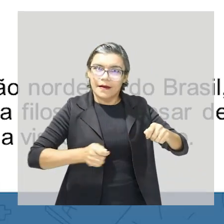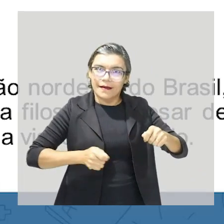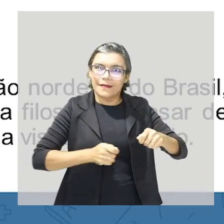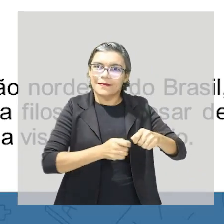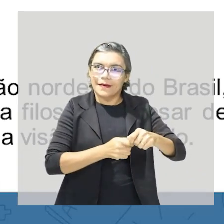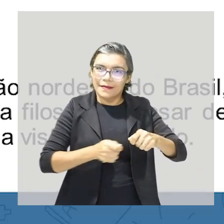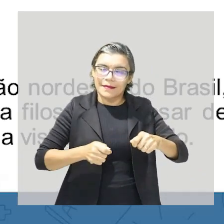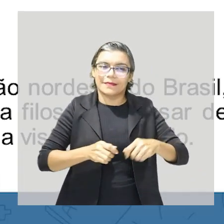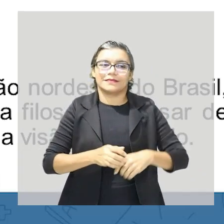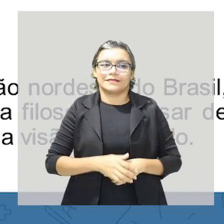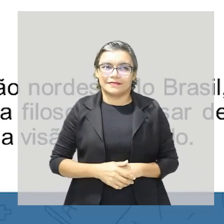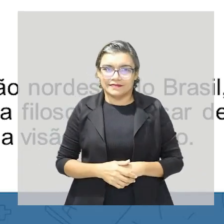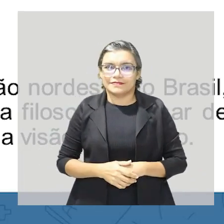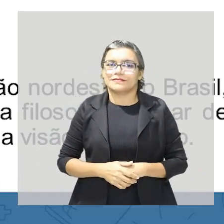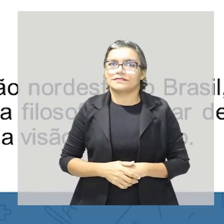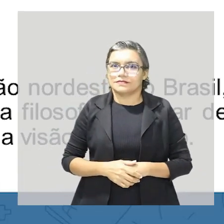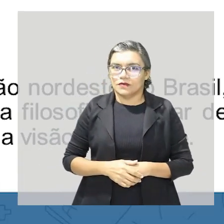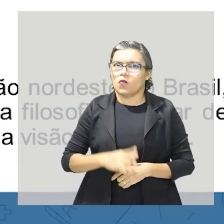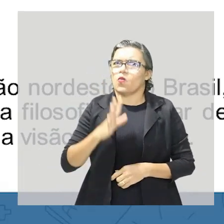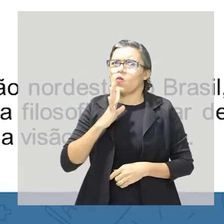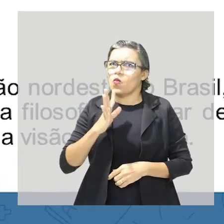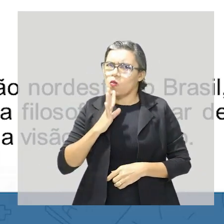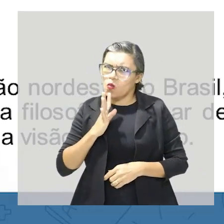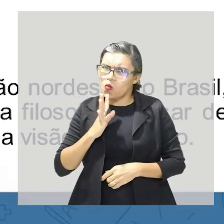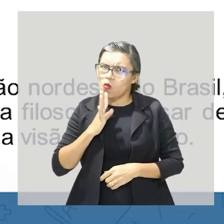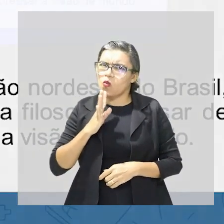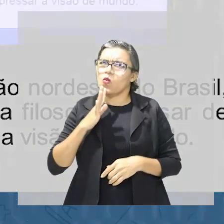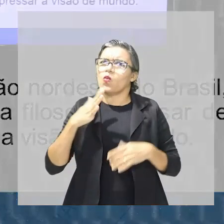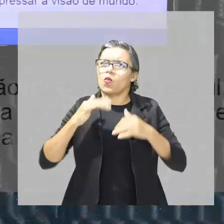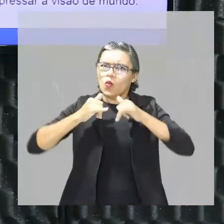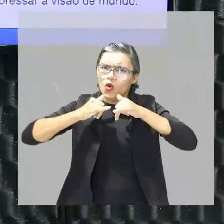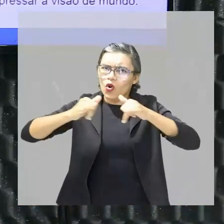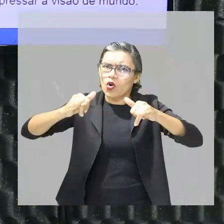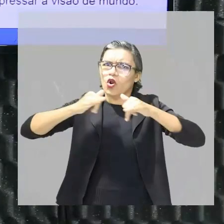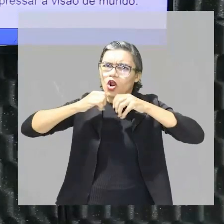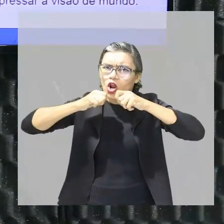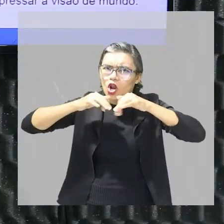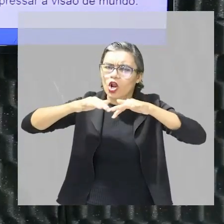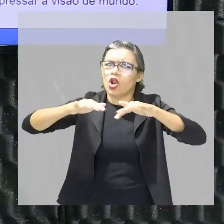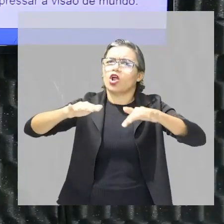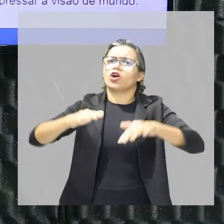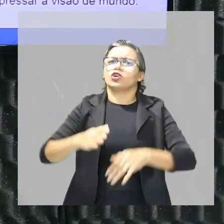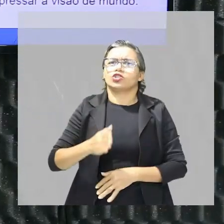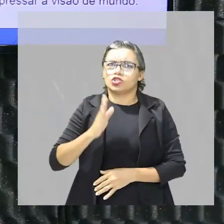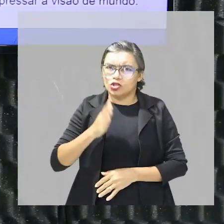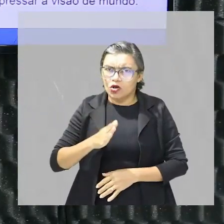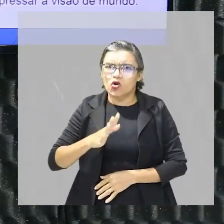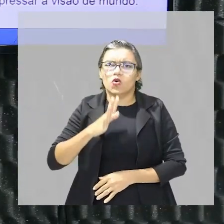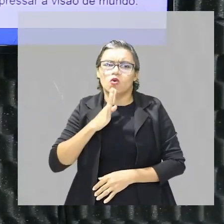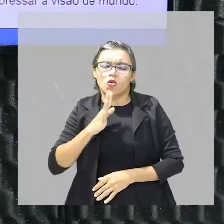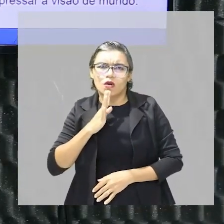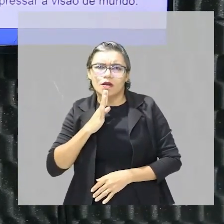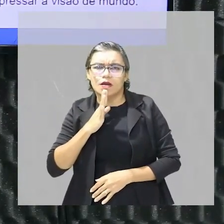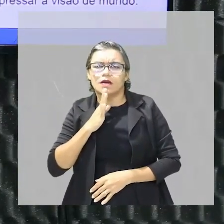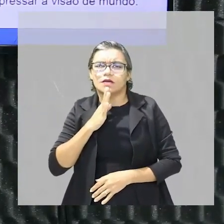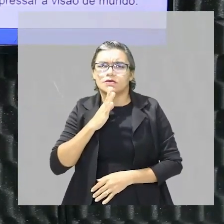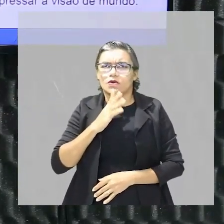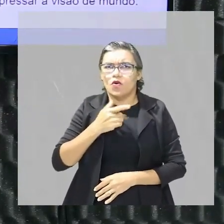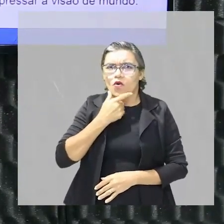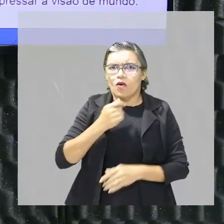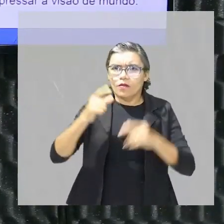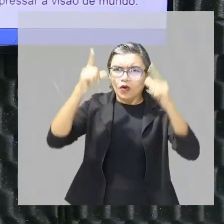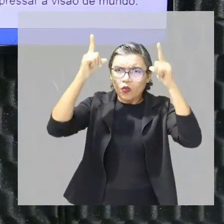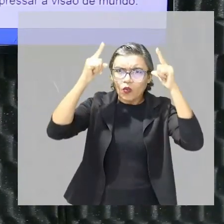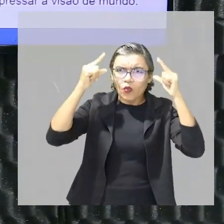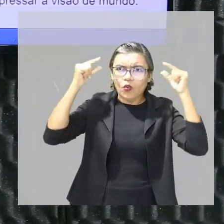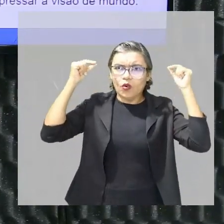por todos para pagar uma música que muita gente escuta muita gente conhece muita gente já sabe Luiz Gonzaga os versos